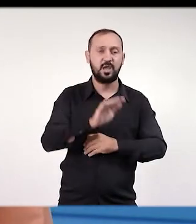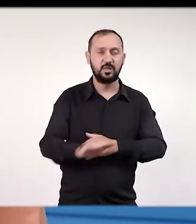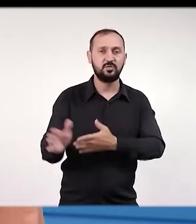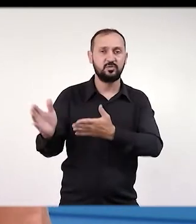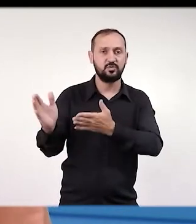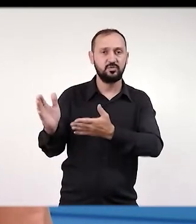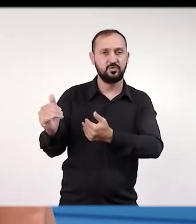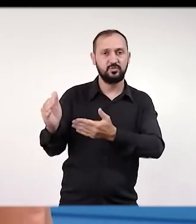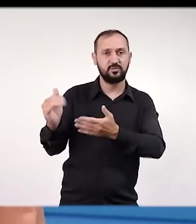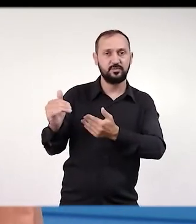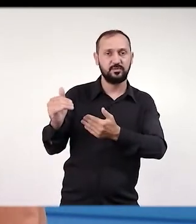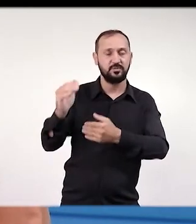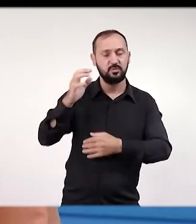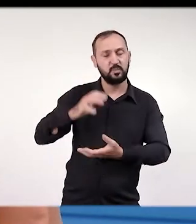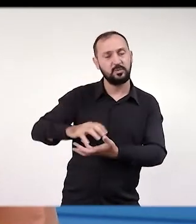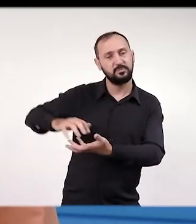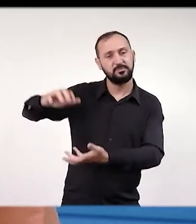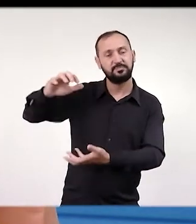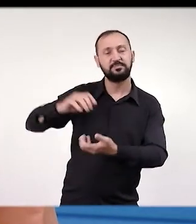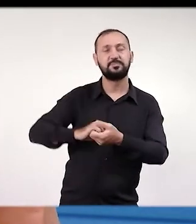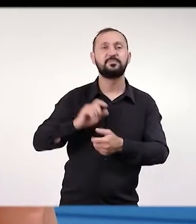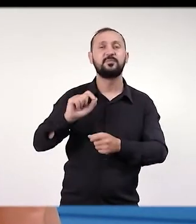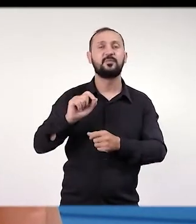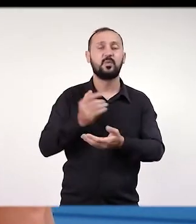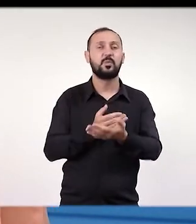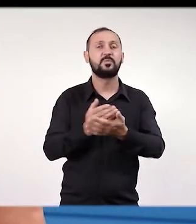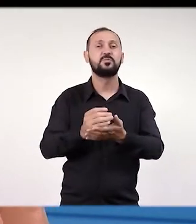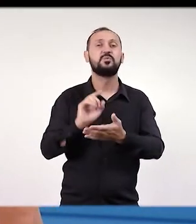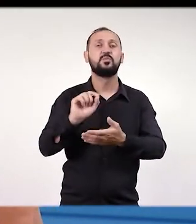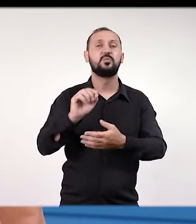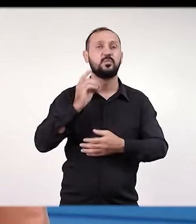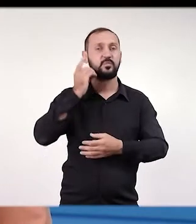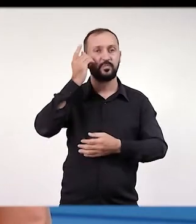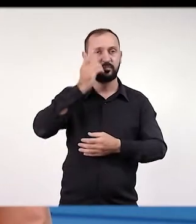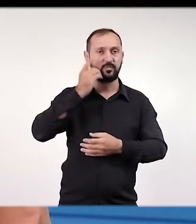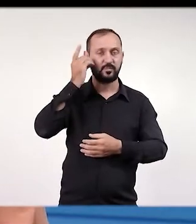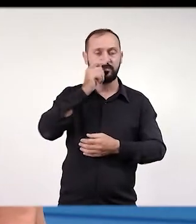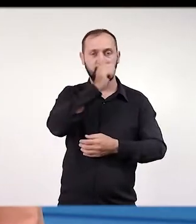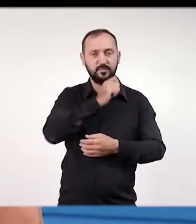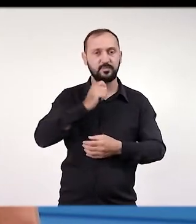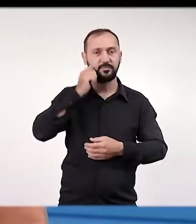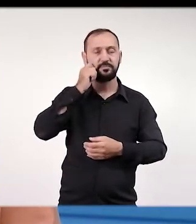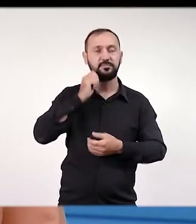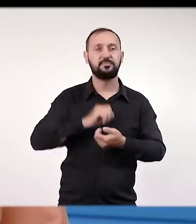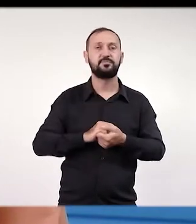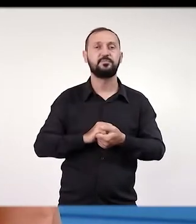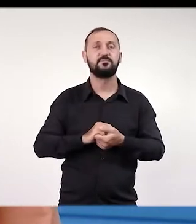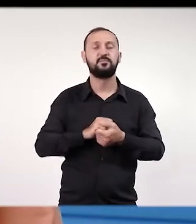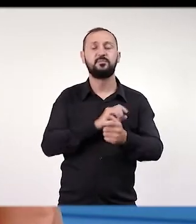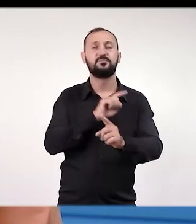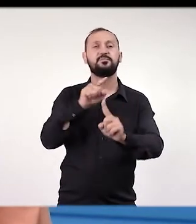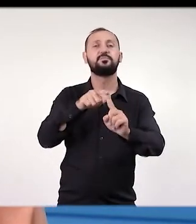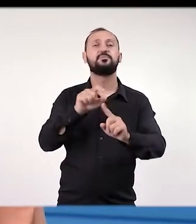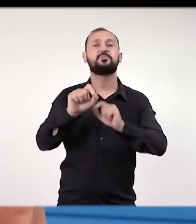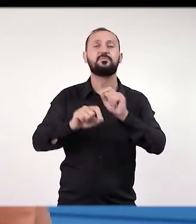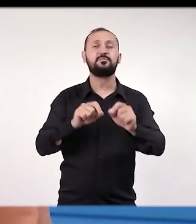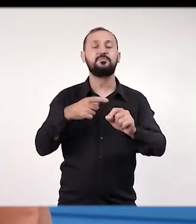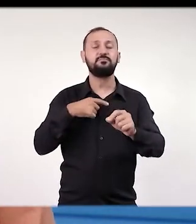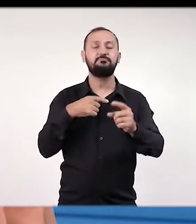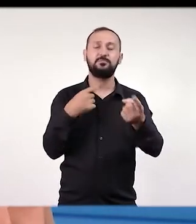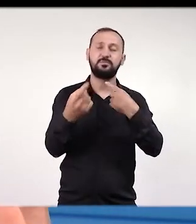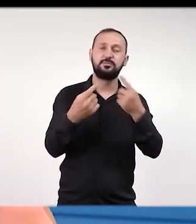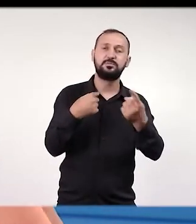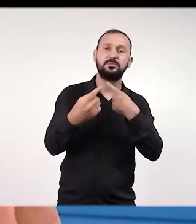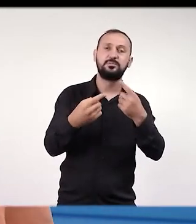Direitos da Criança, da Juventude e dos Adolescentes. A iniciativa é do deputado Antônio Vaz, do Republicanos. O